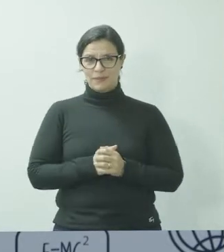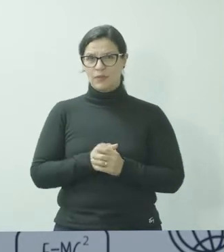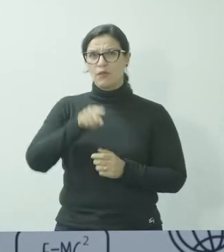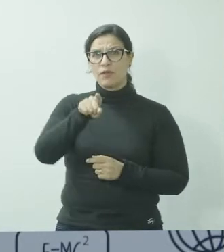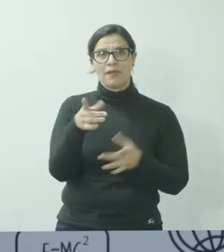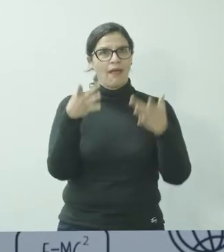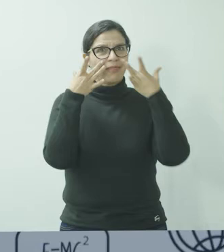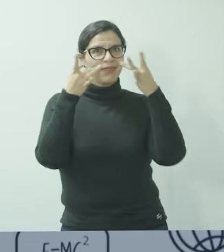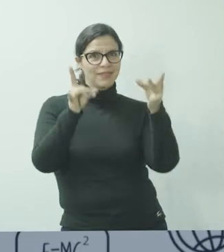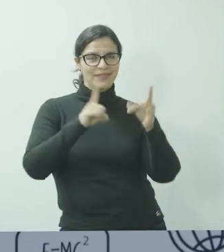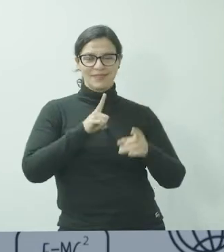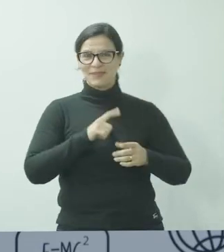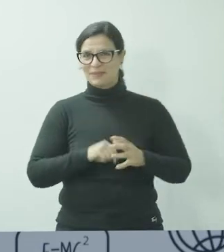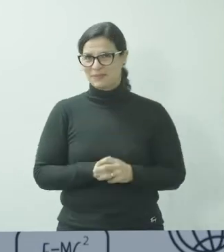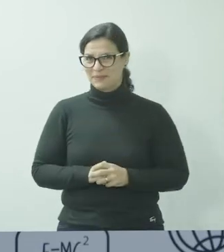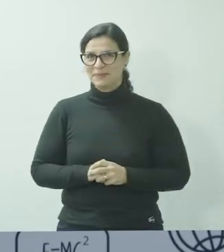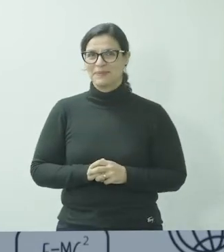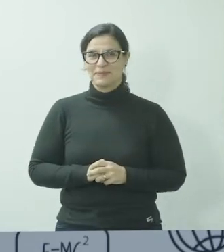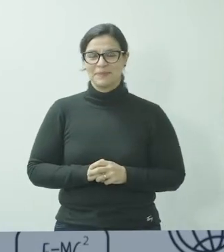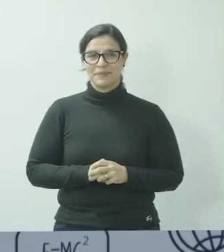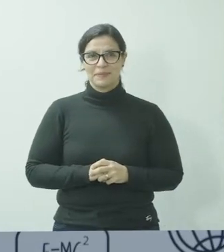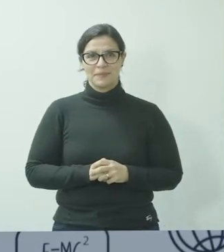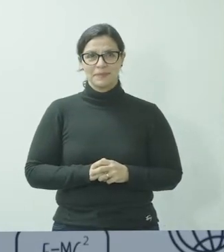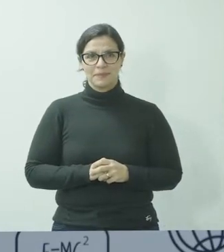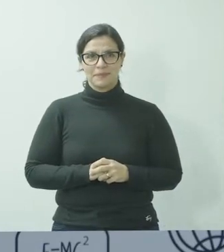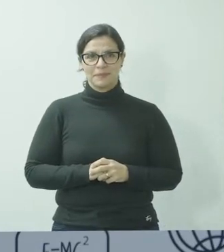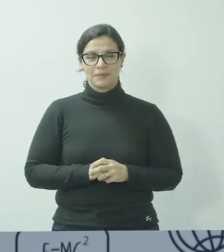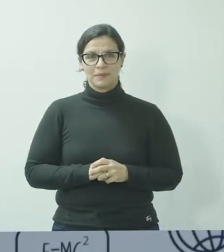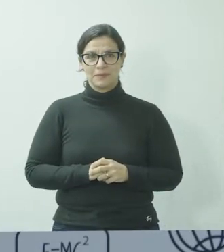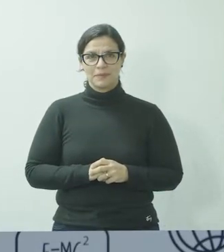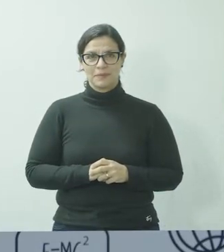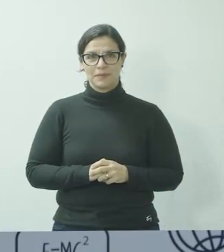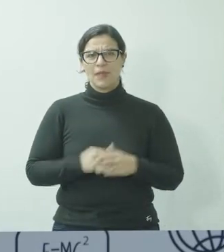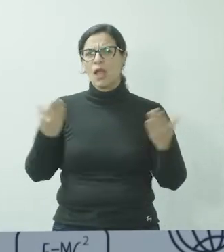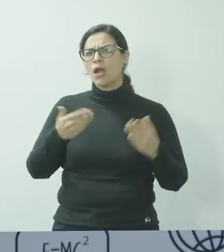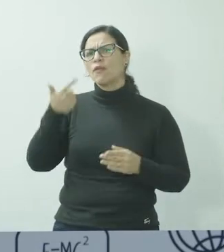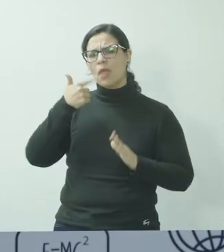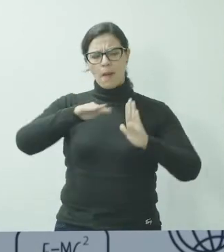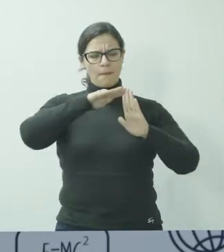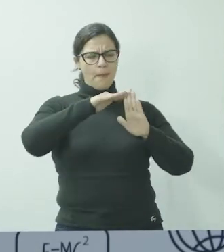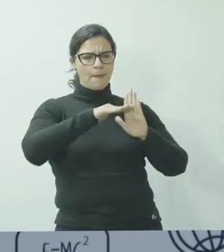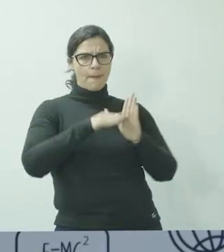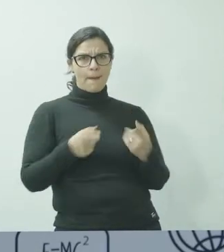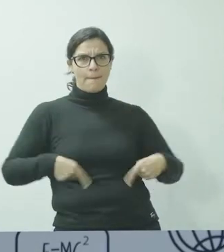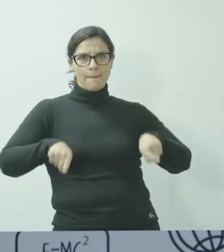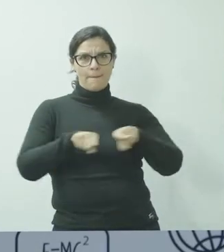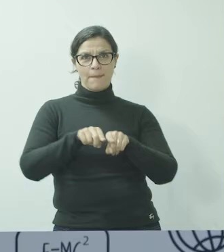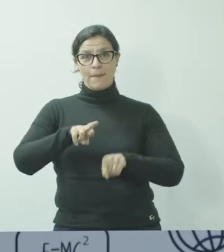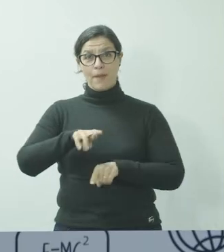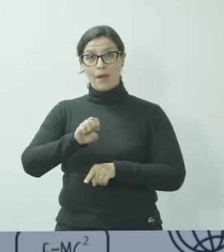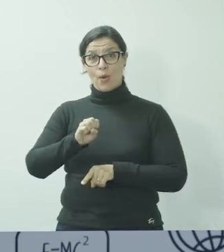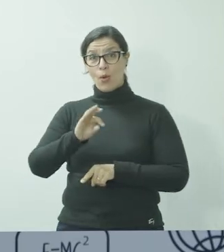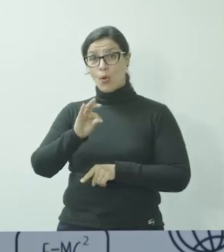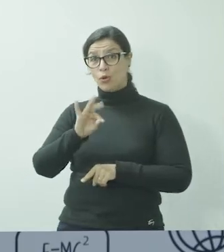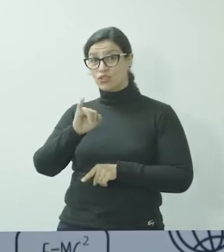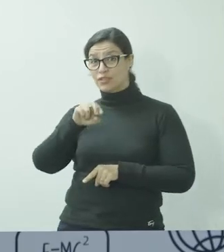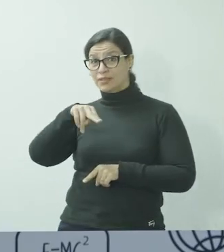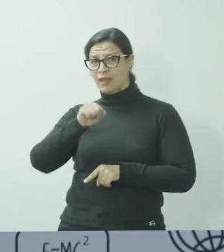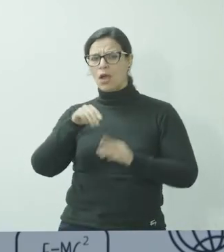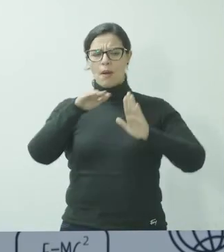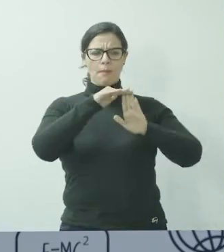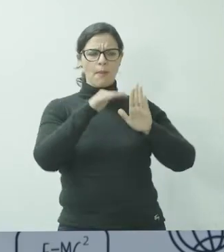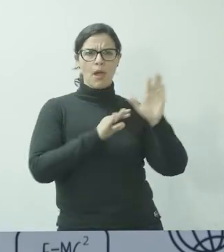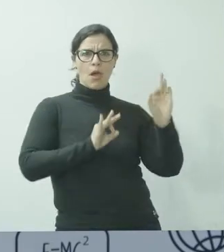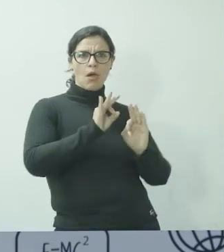vamos ver a nossa rotina de hoje O que que está sendo organizado pra aula que vai acontecer aí